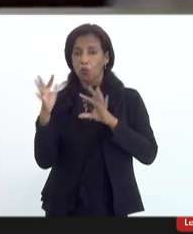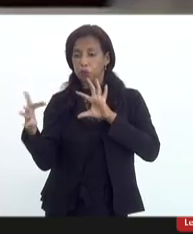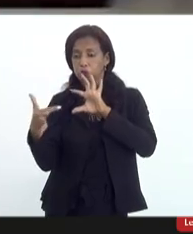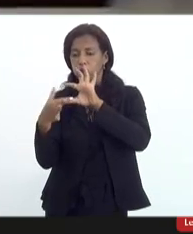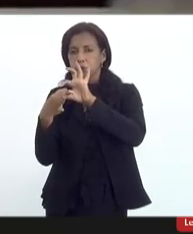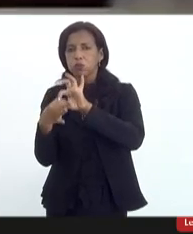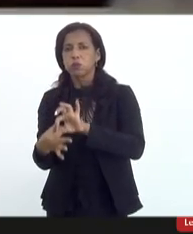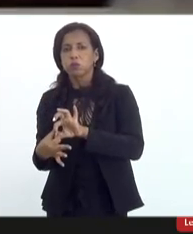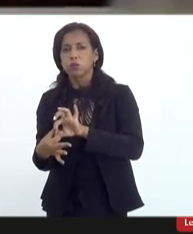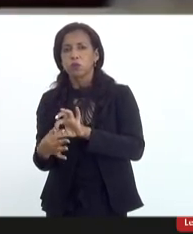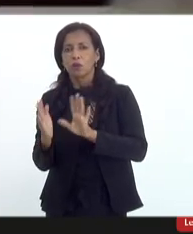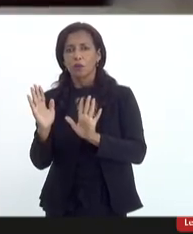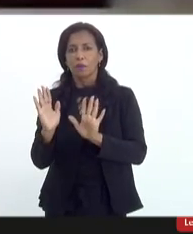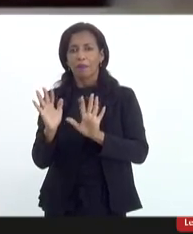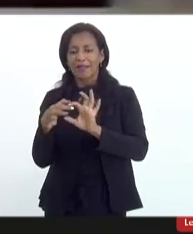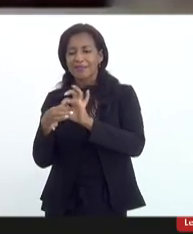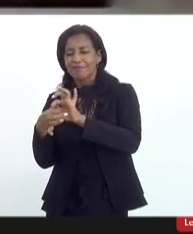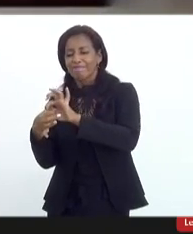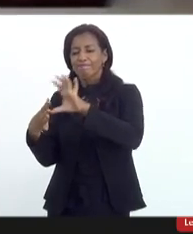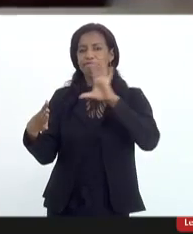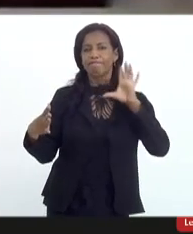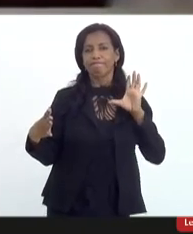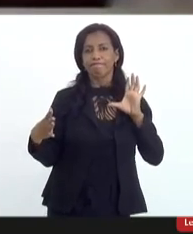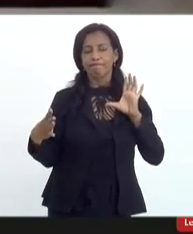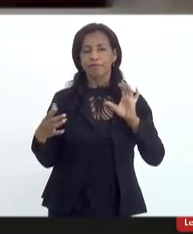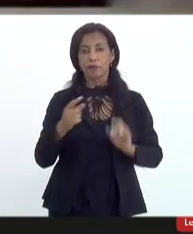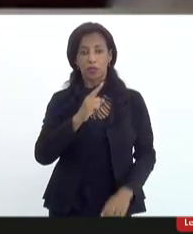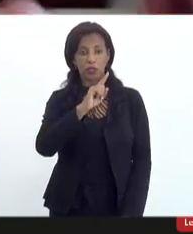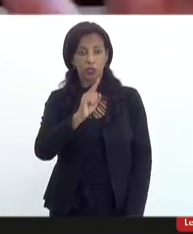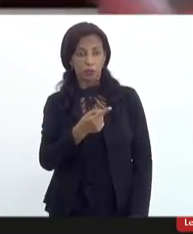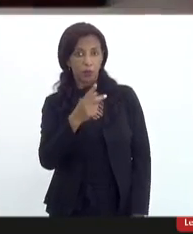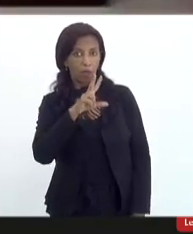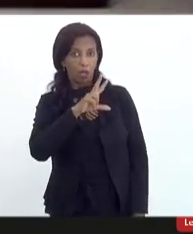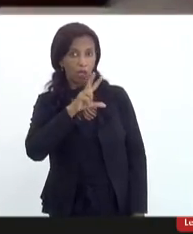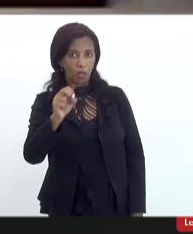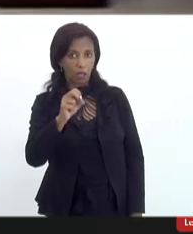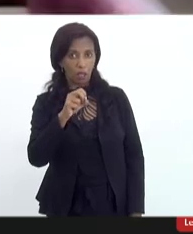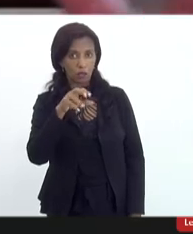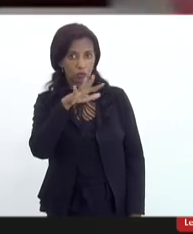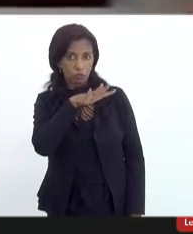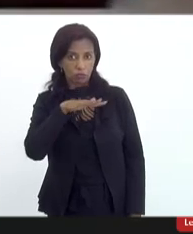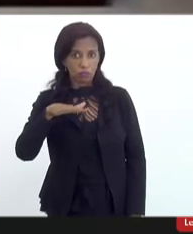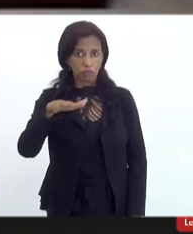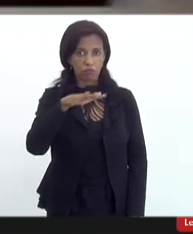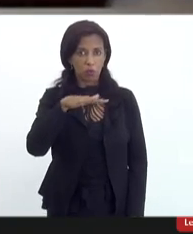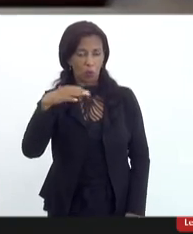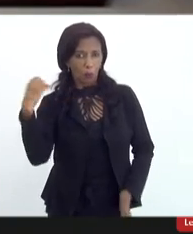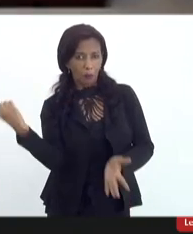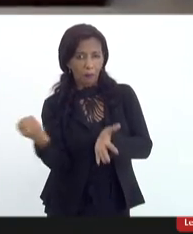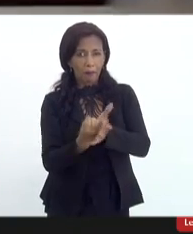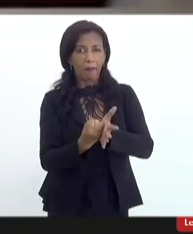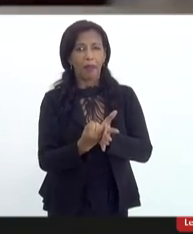congregados, mas apartados. De 1500, só como marco